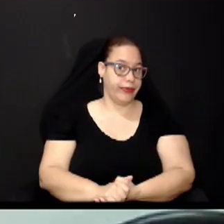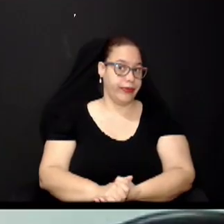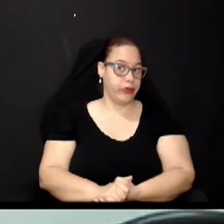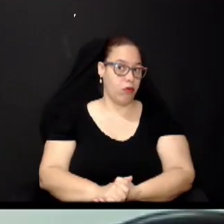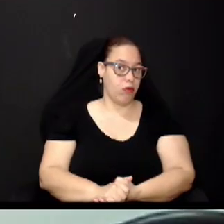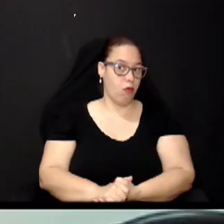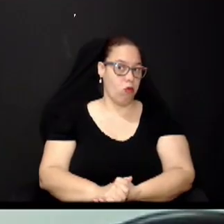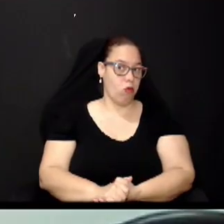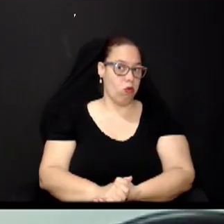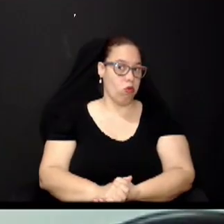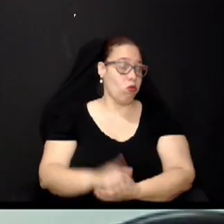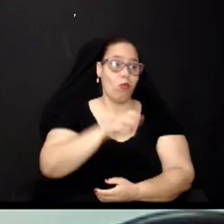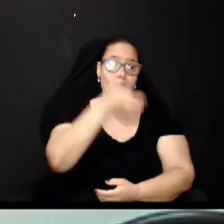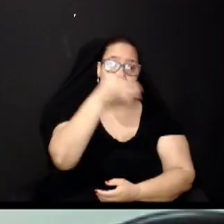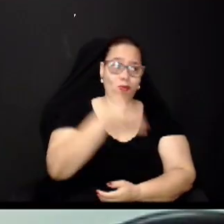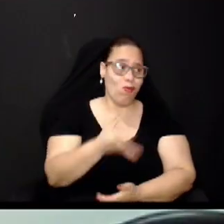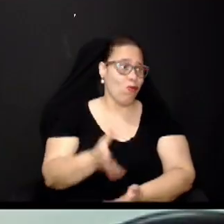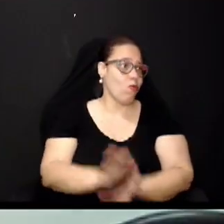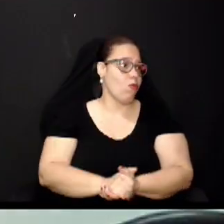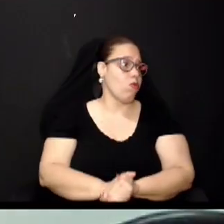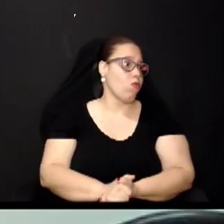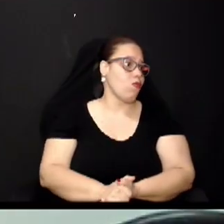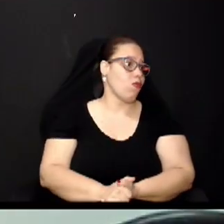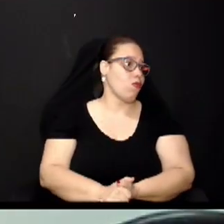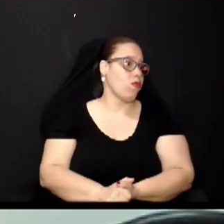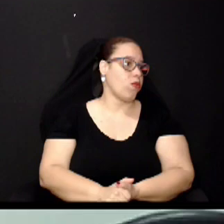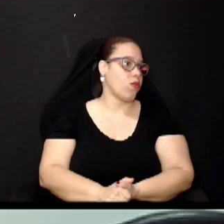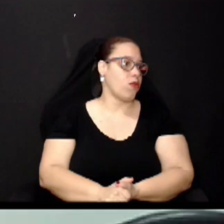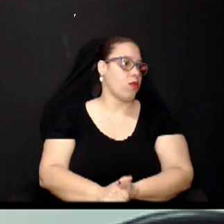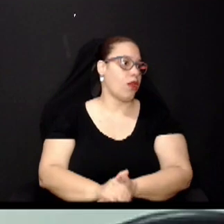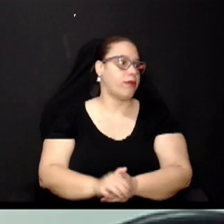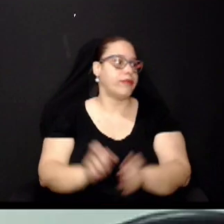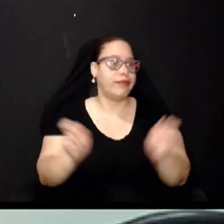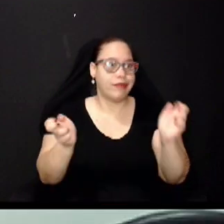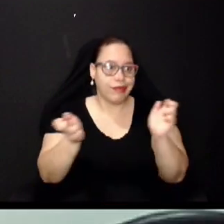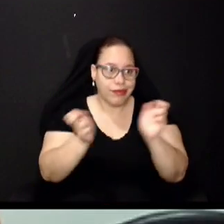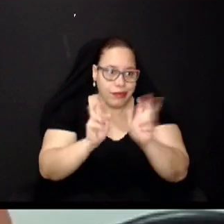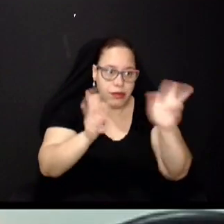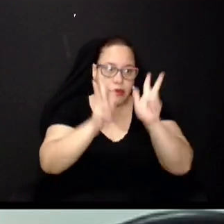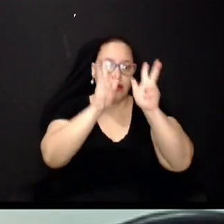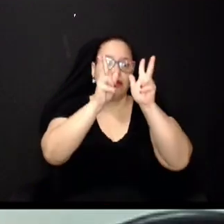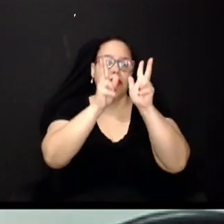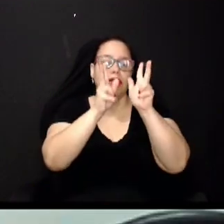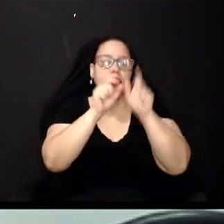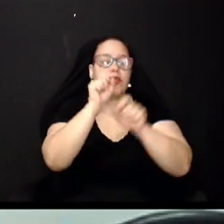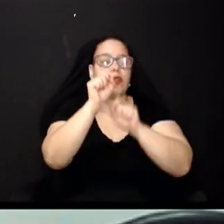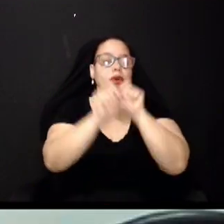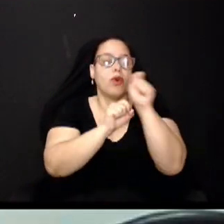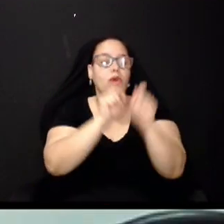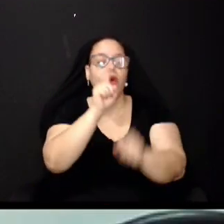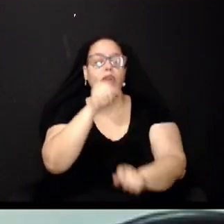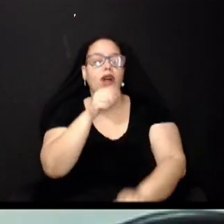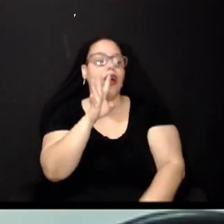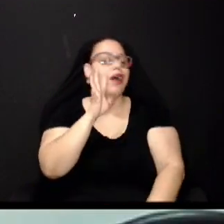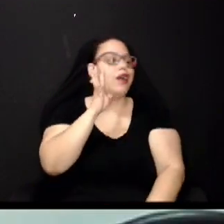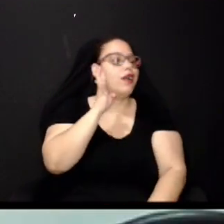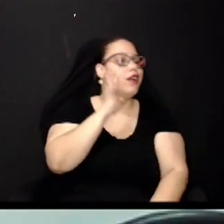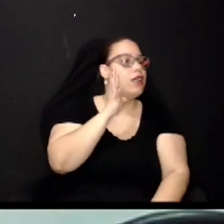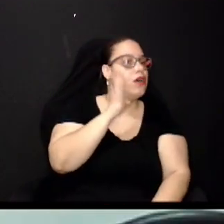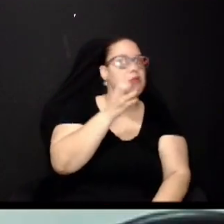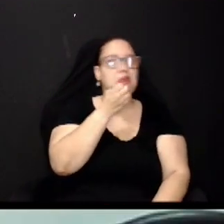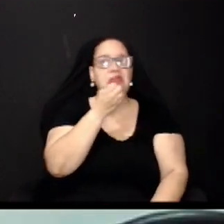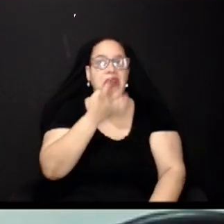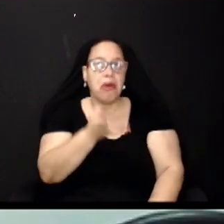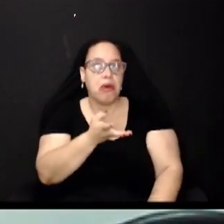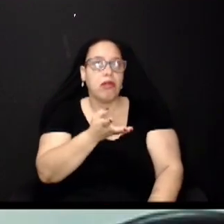funcional, né? Então a gente tem que estar muito atento a isso, né? O que é? É legal, né? Muito bom, né?